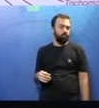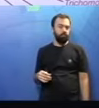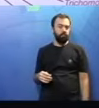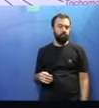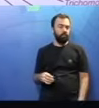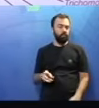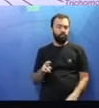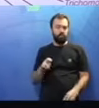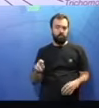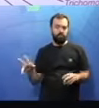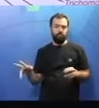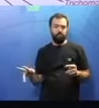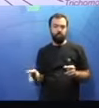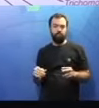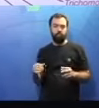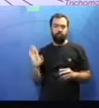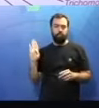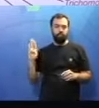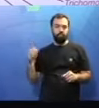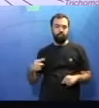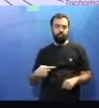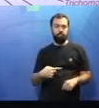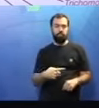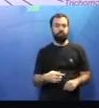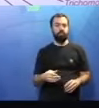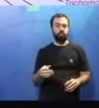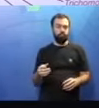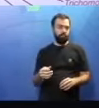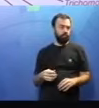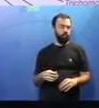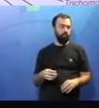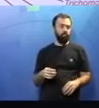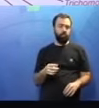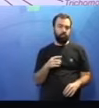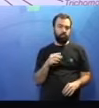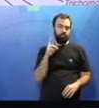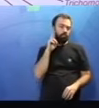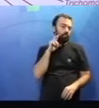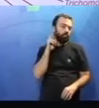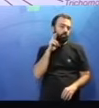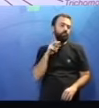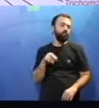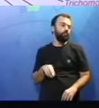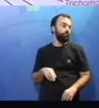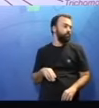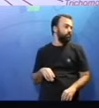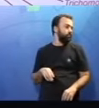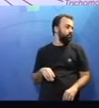são diferentes das bactérias do grupo bactéria, que está em tom roxo,